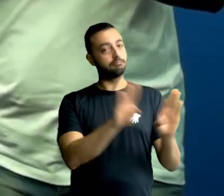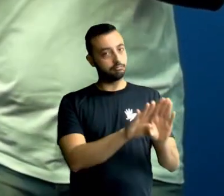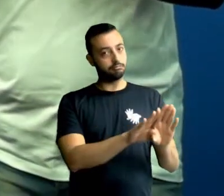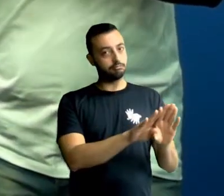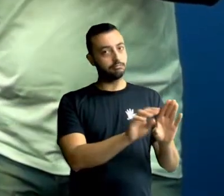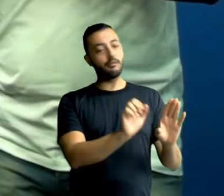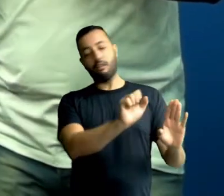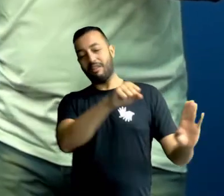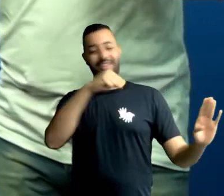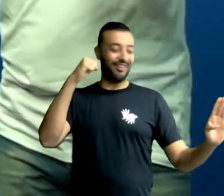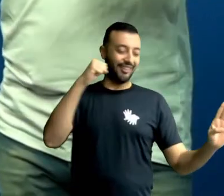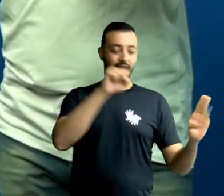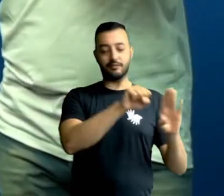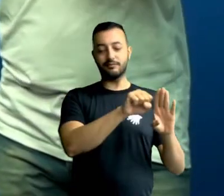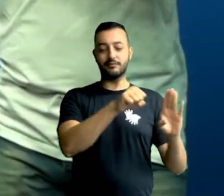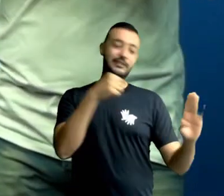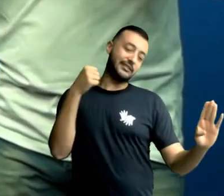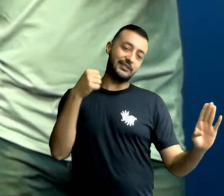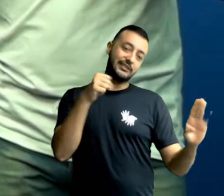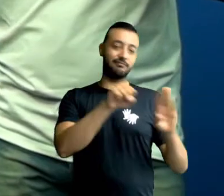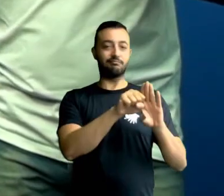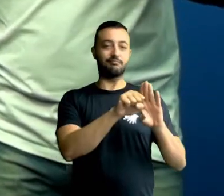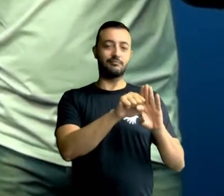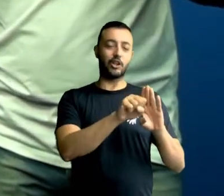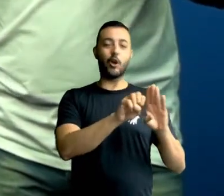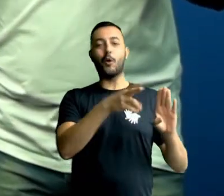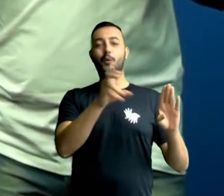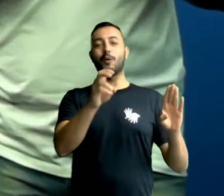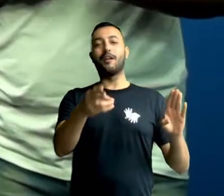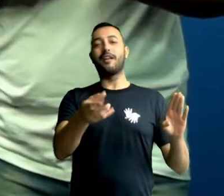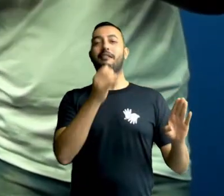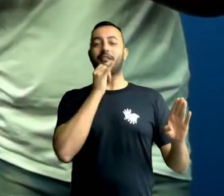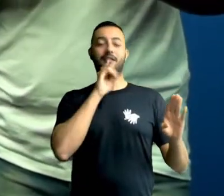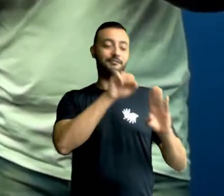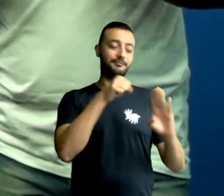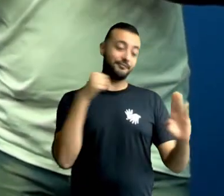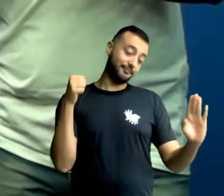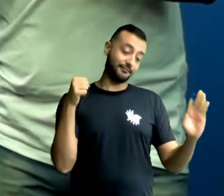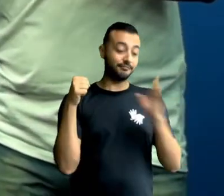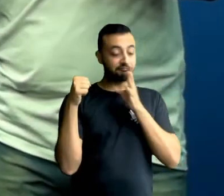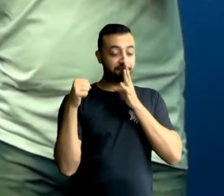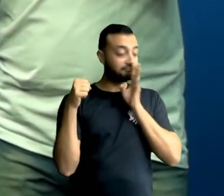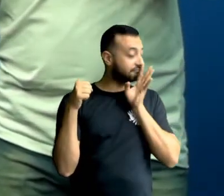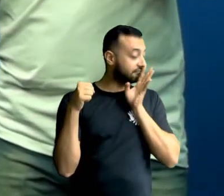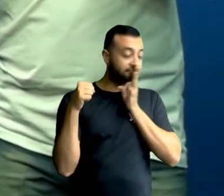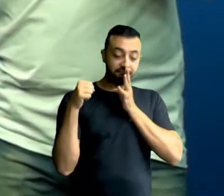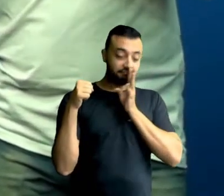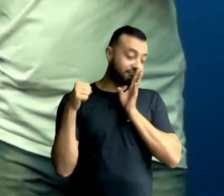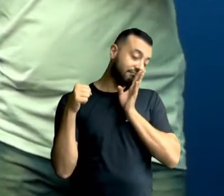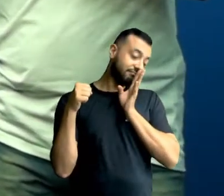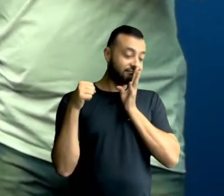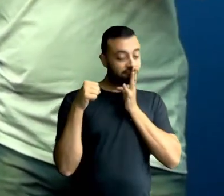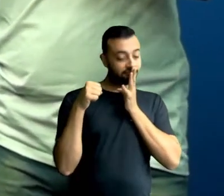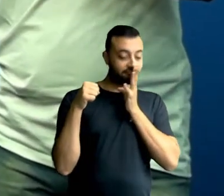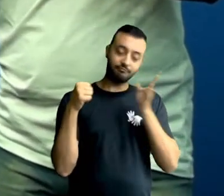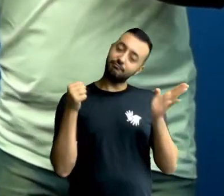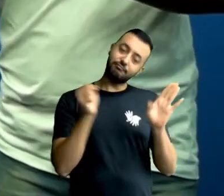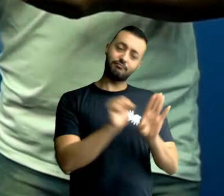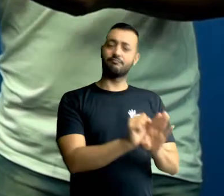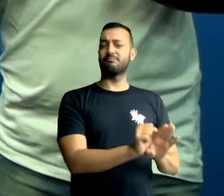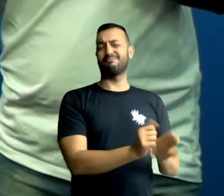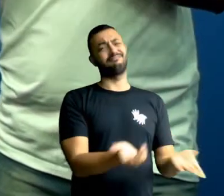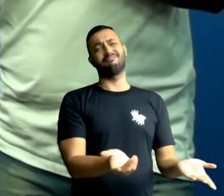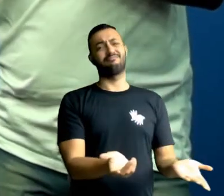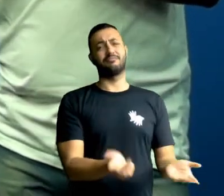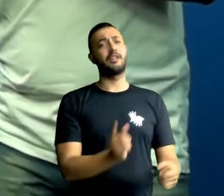não abrir a geladeira para ficar assistindo o que tem lá dentro, como eu falo lá em casa. Abra logo, seja objetivo quando abrir a geladeira, pegue seu